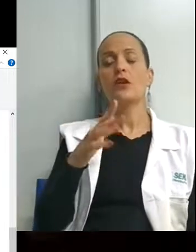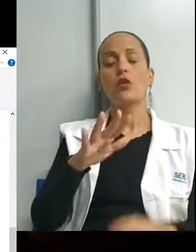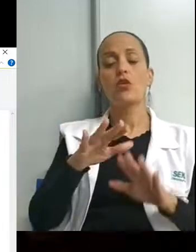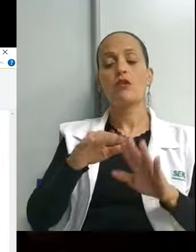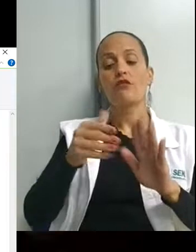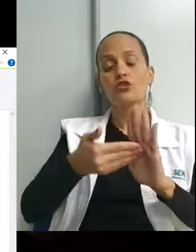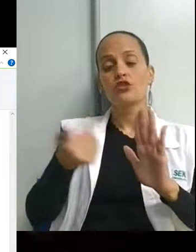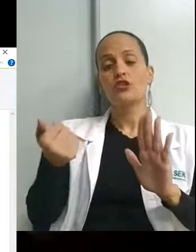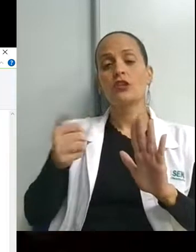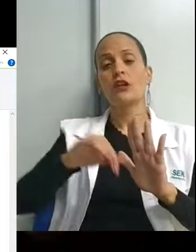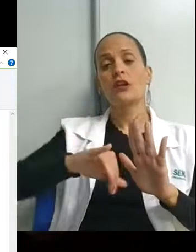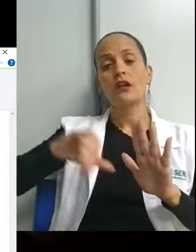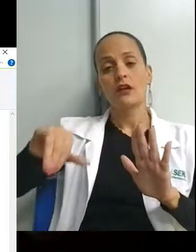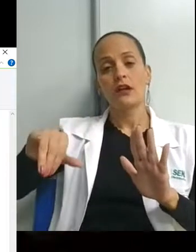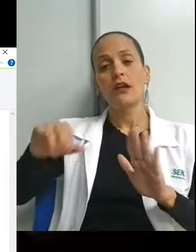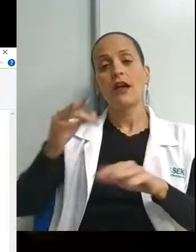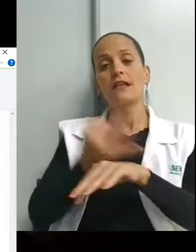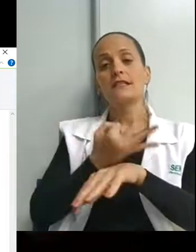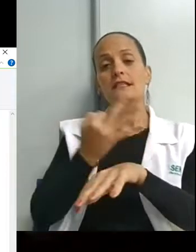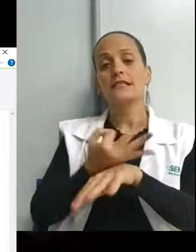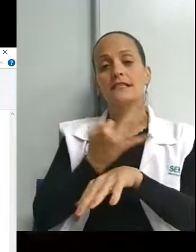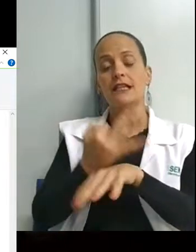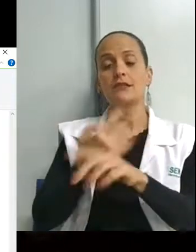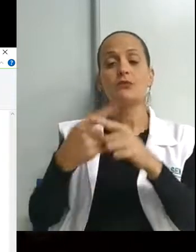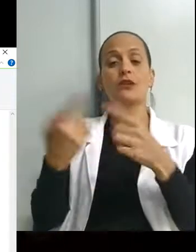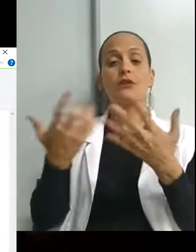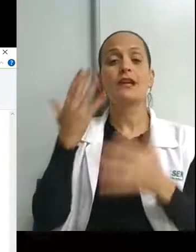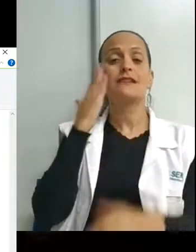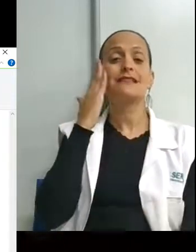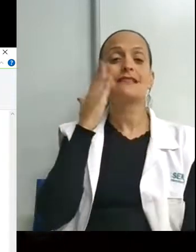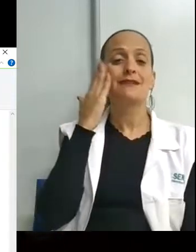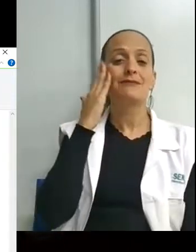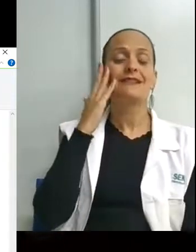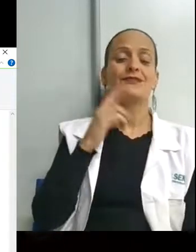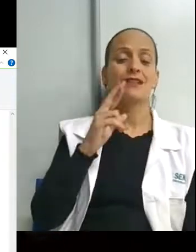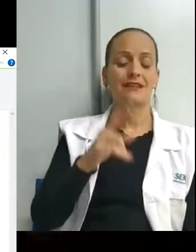da resistência. Então, o R aqui, eu vou colocar de preto.